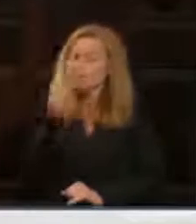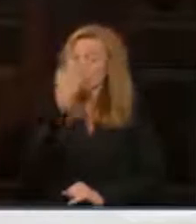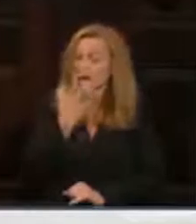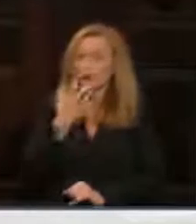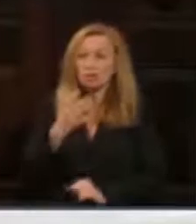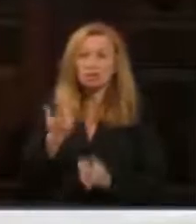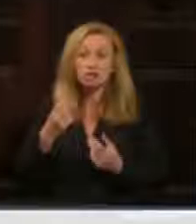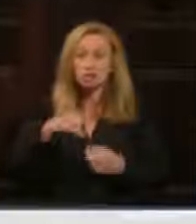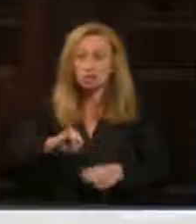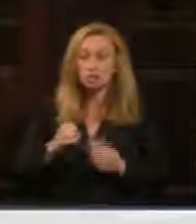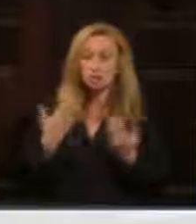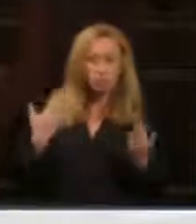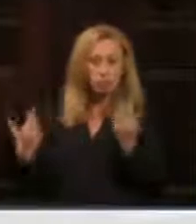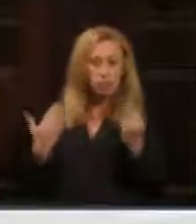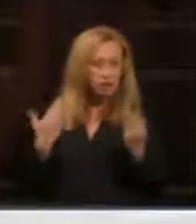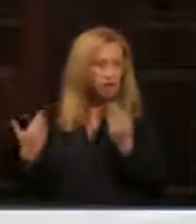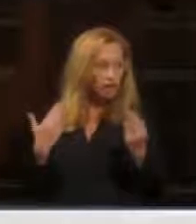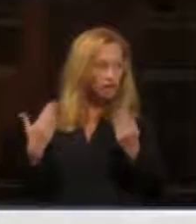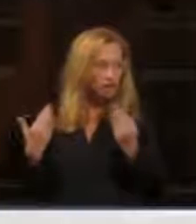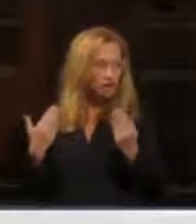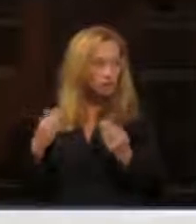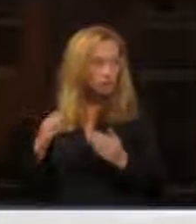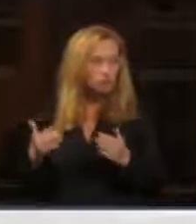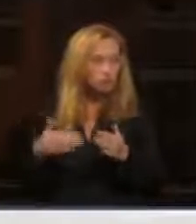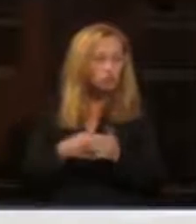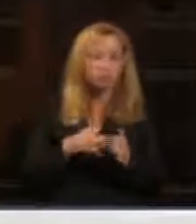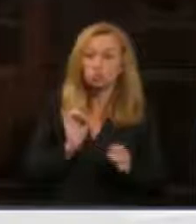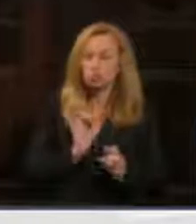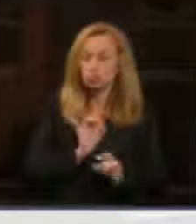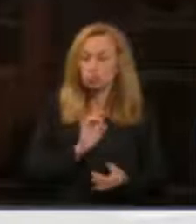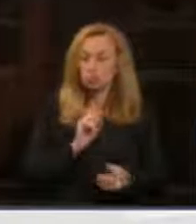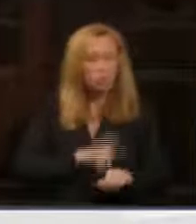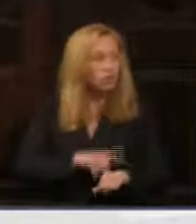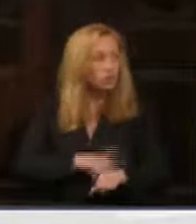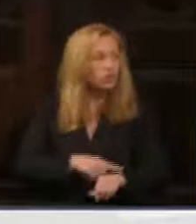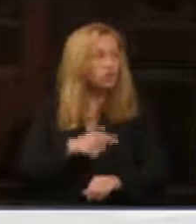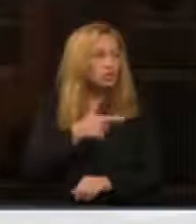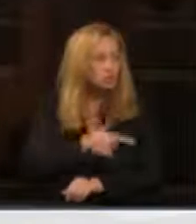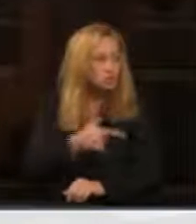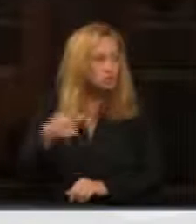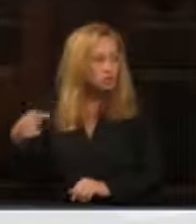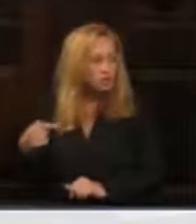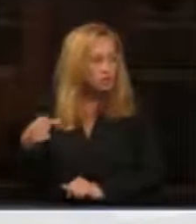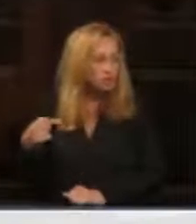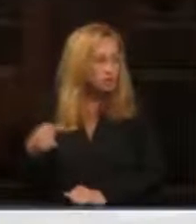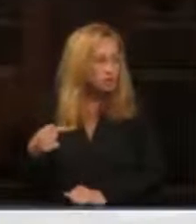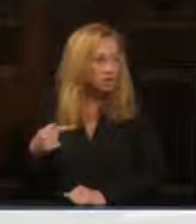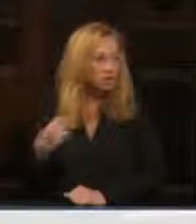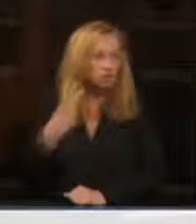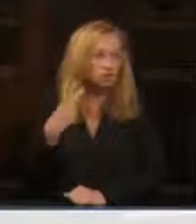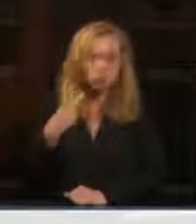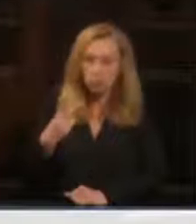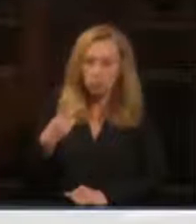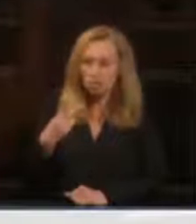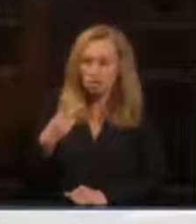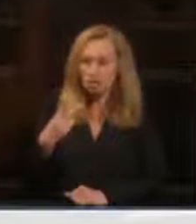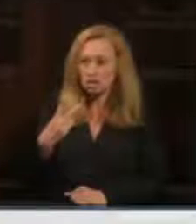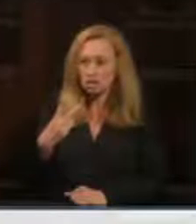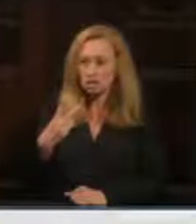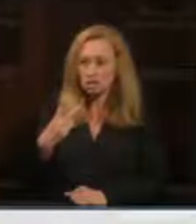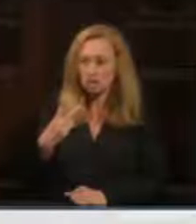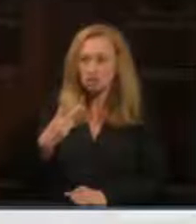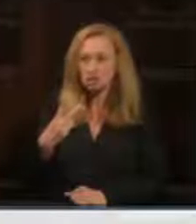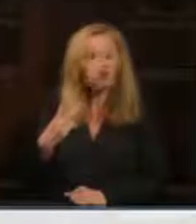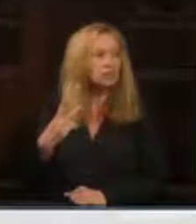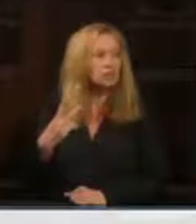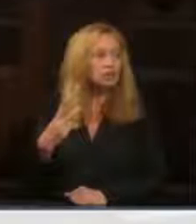dados em outros momentos, né? Por exemplo, em 2017, 2 a cada 3